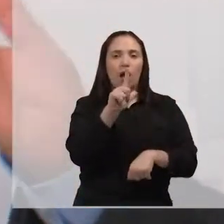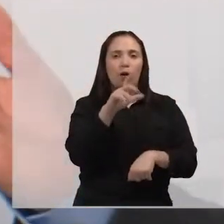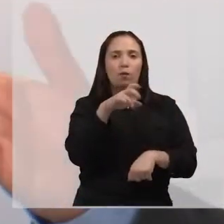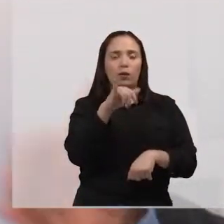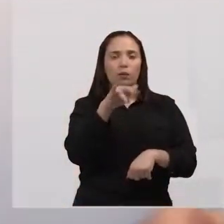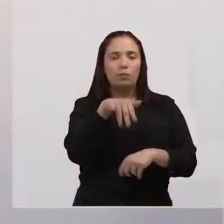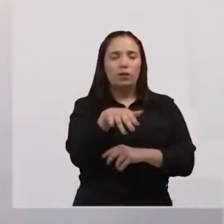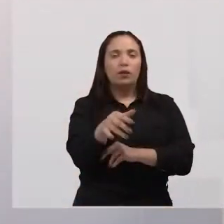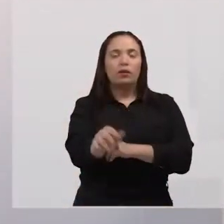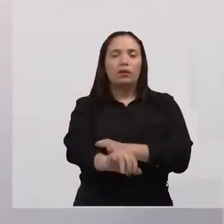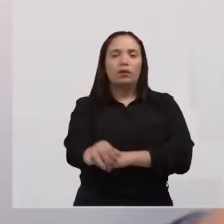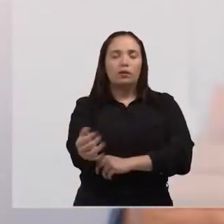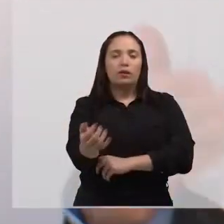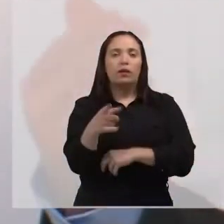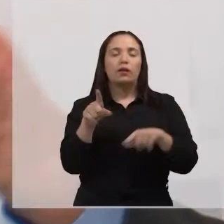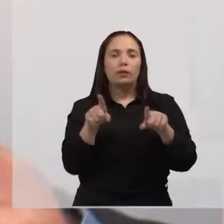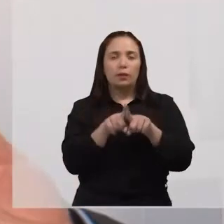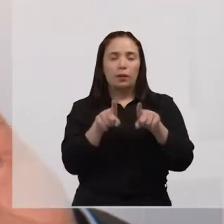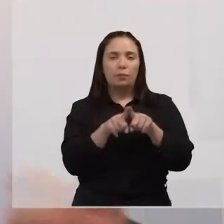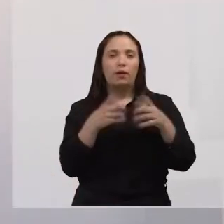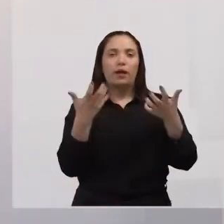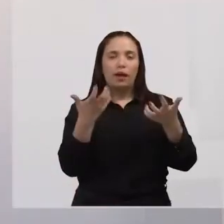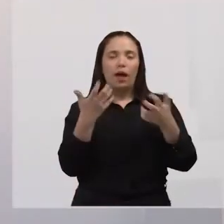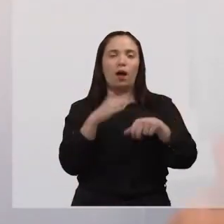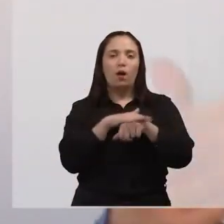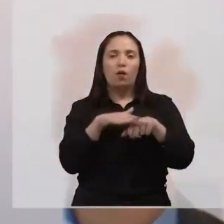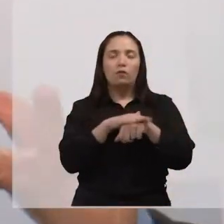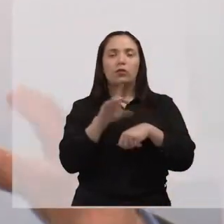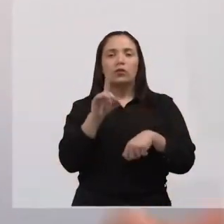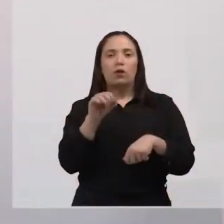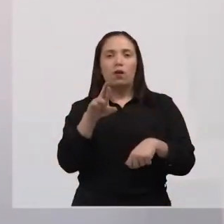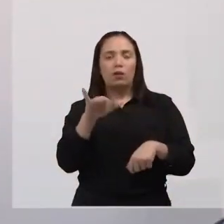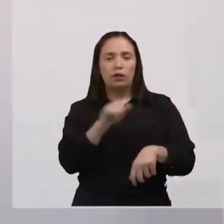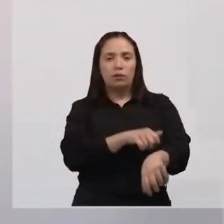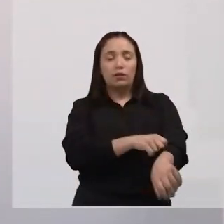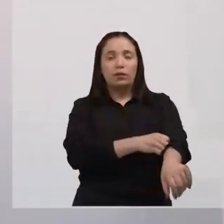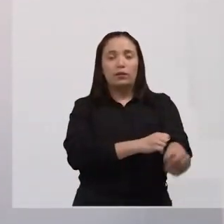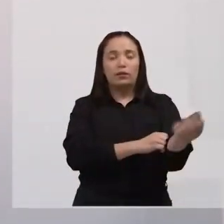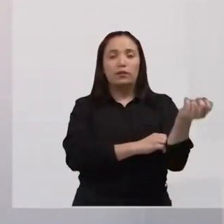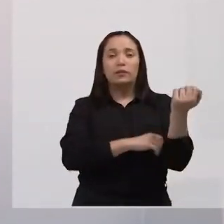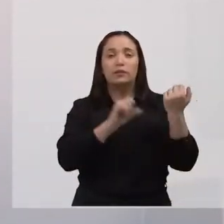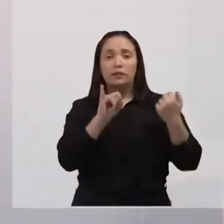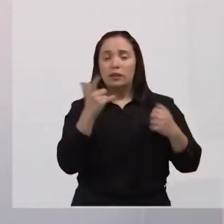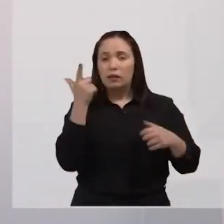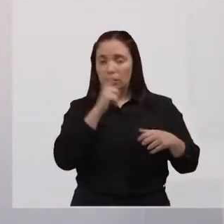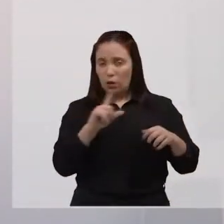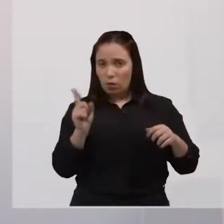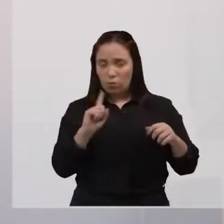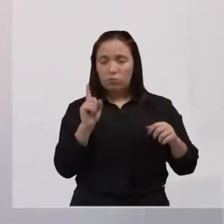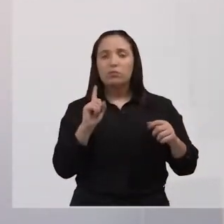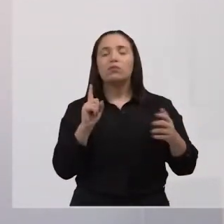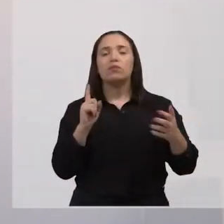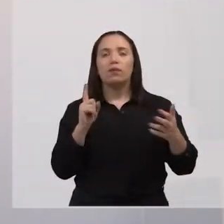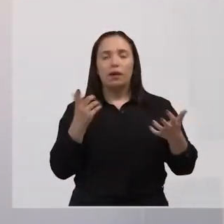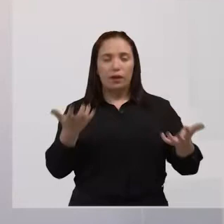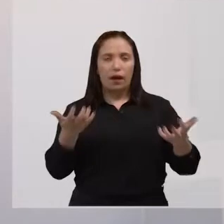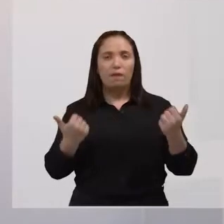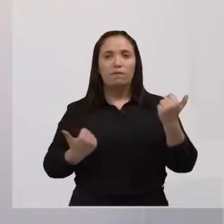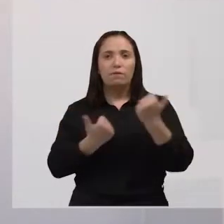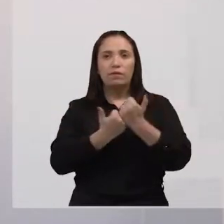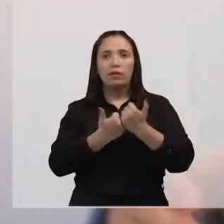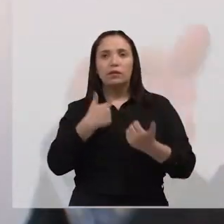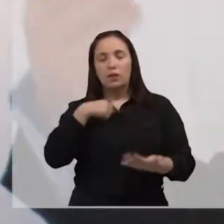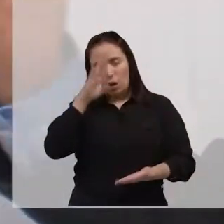tentar influenciar até que o Geraldo abra espaço para o João Dória. Não conseguindo, ele vai tentar influenciar que ele coloque um vice de